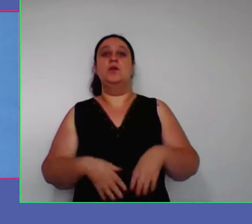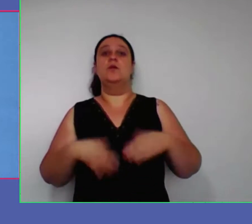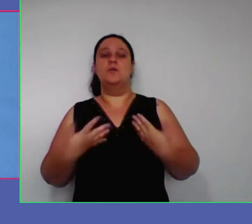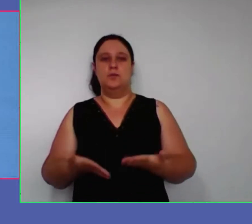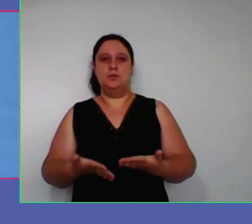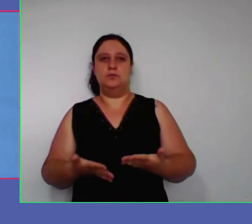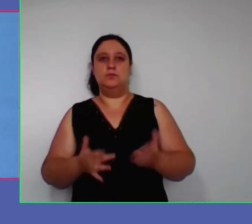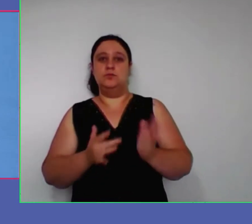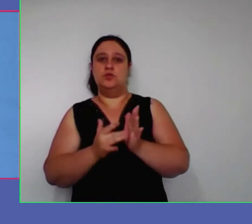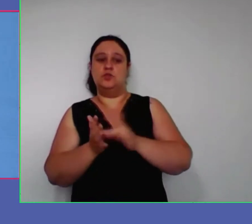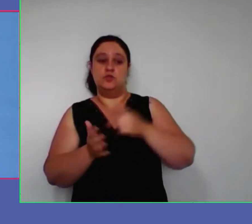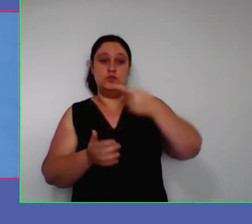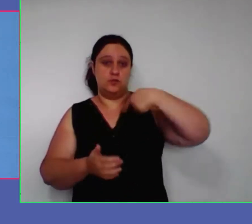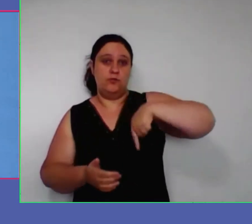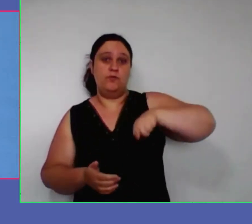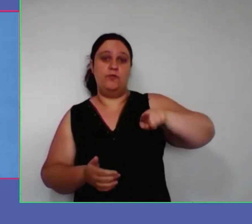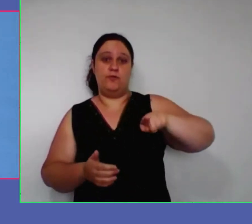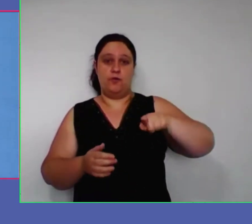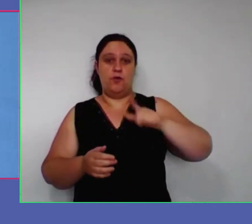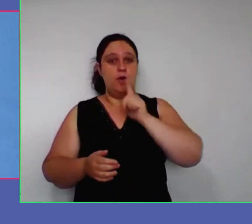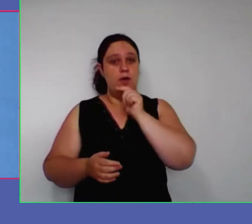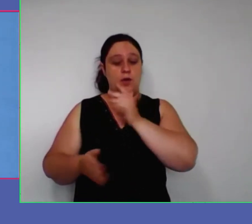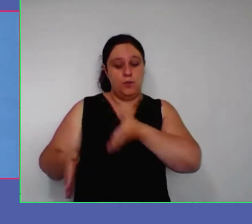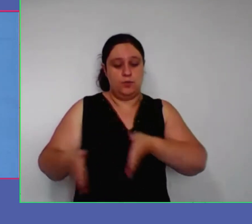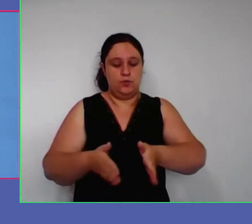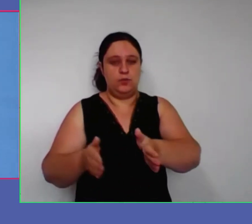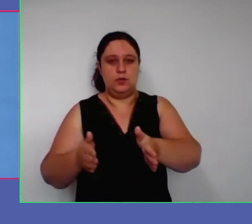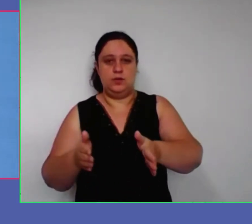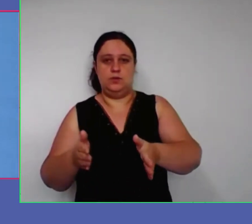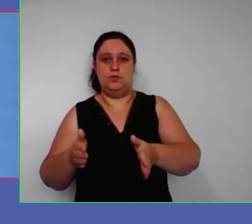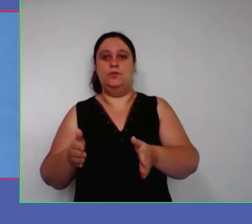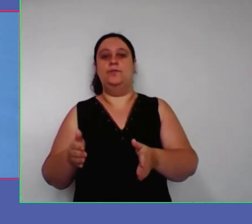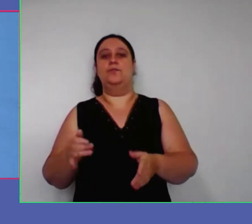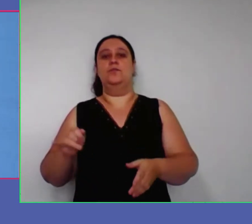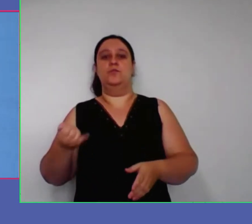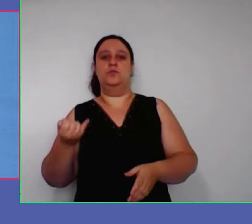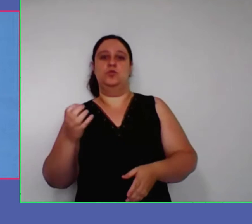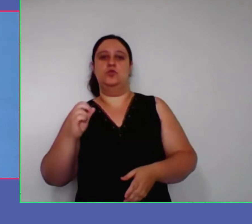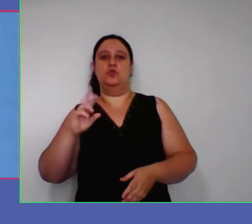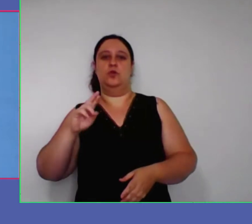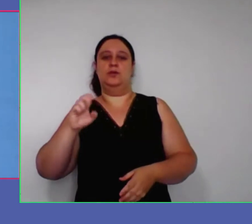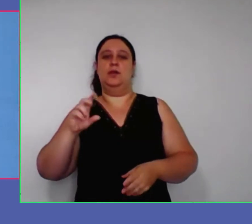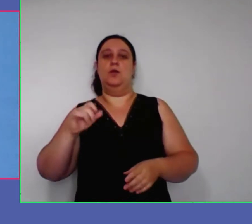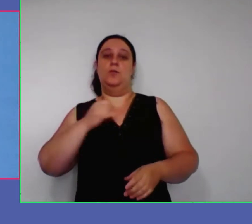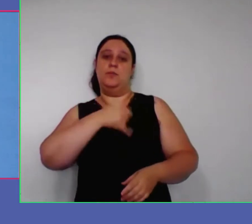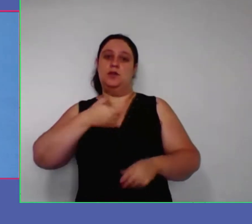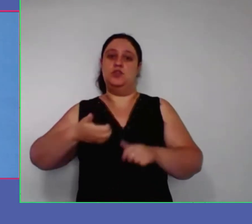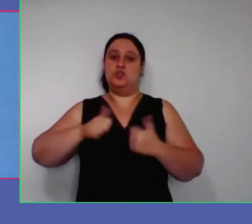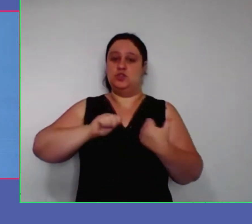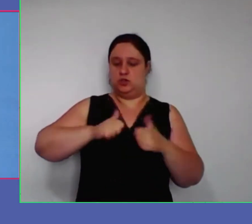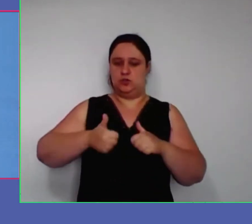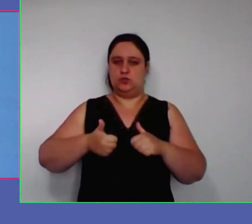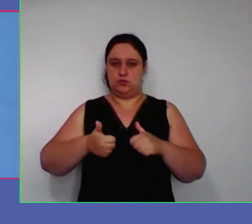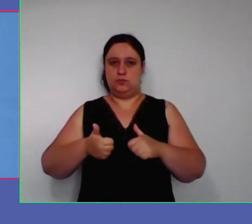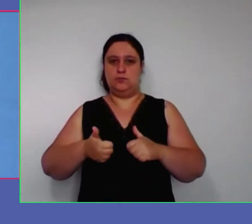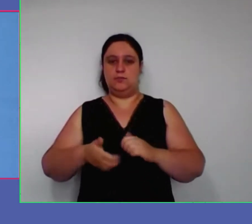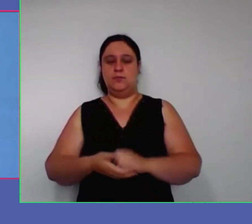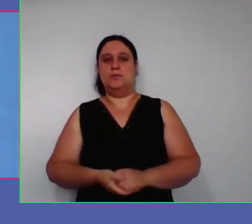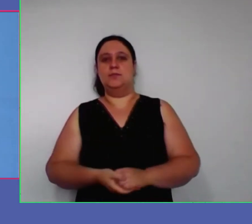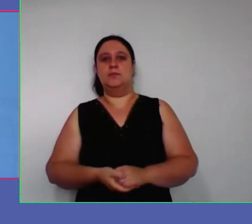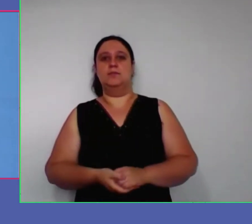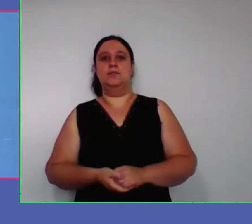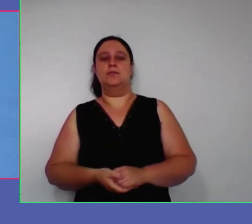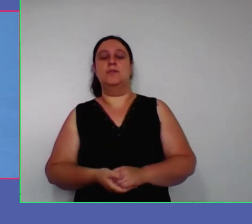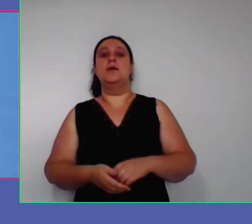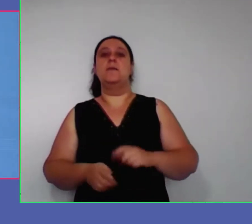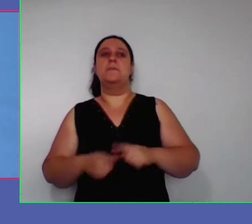Galiléia para o Jordão, a fim de que João o batizasse. Ele, porém, o dissuadia, dizendo: eu é que preciso